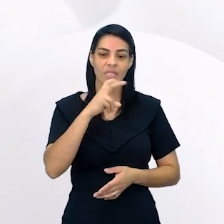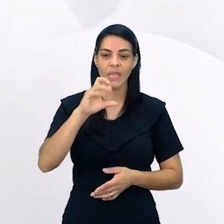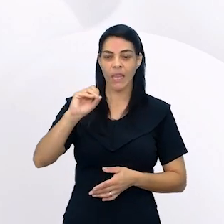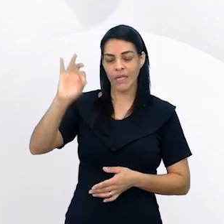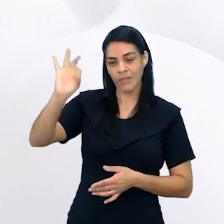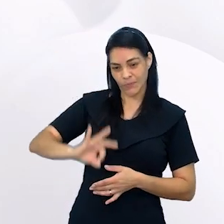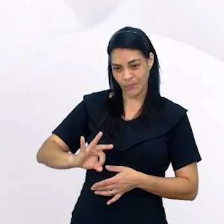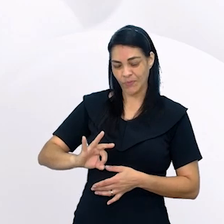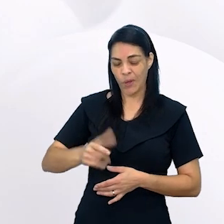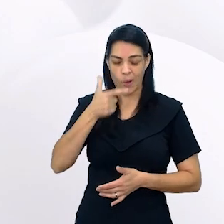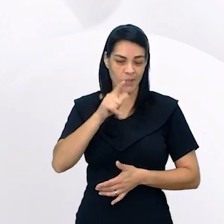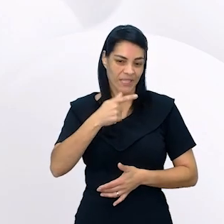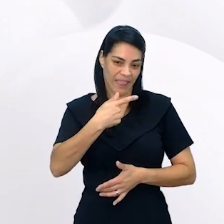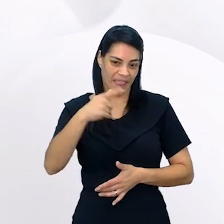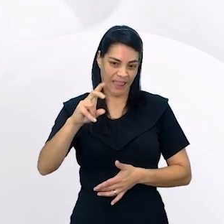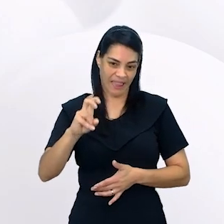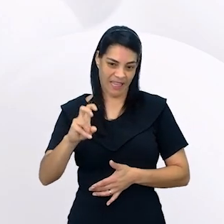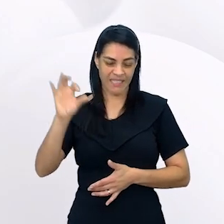viramos